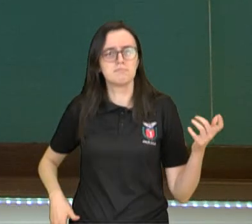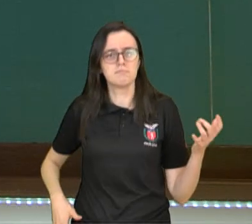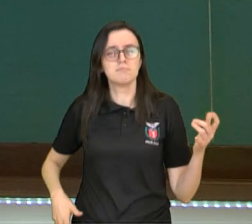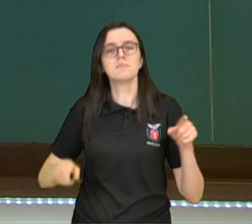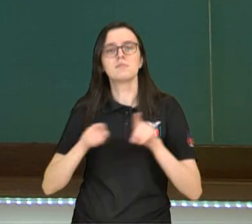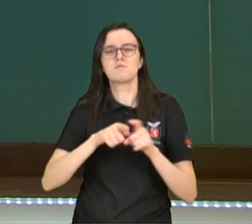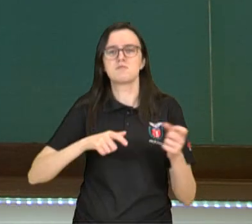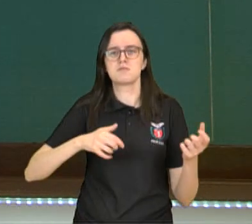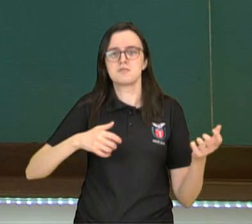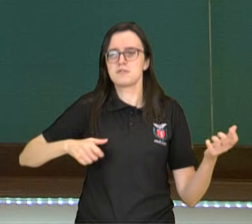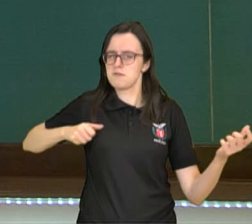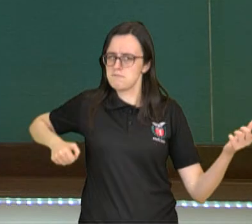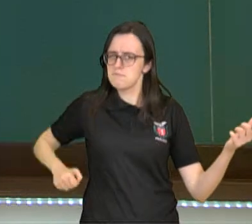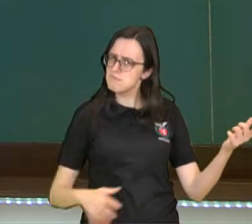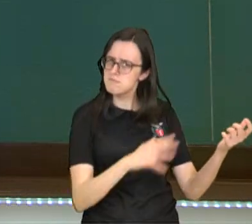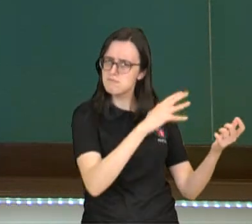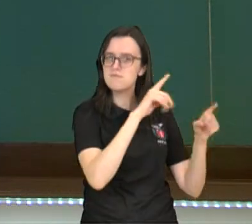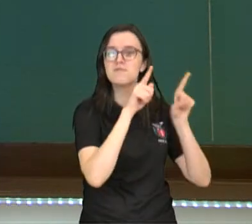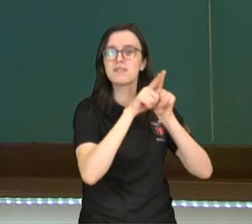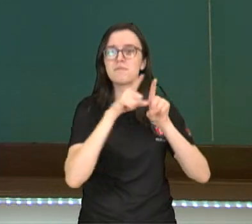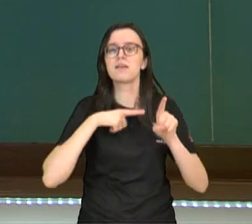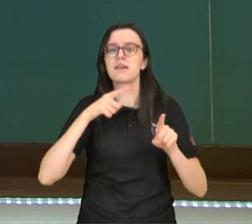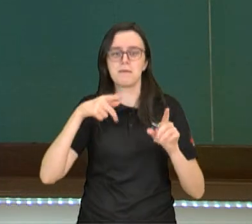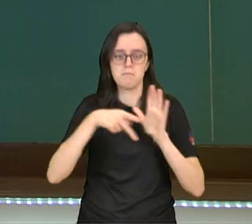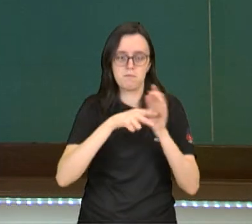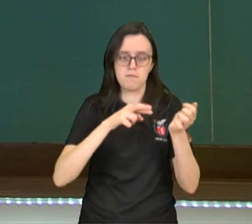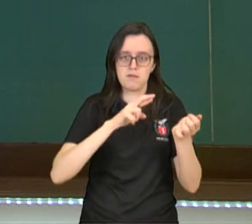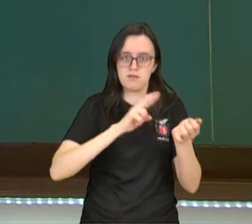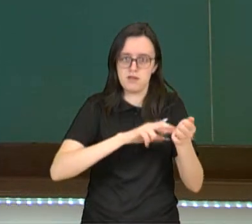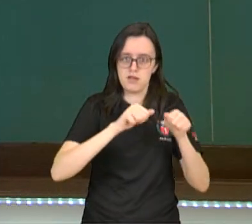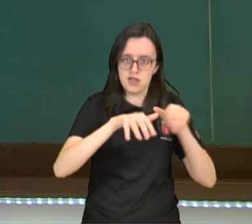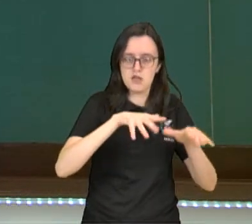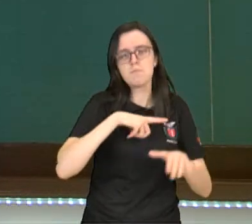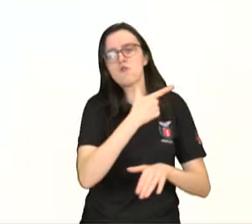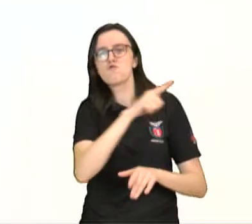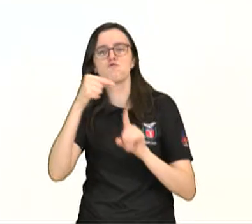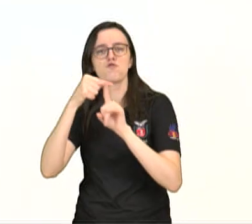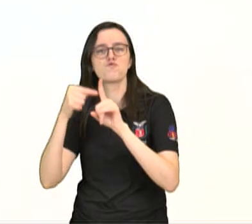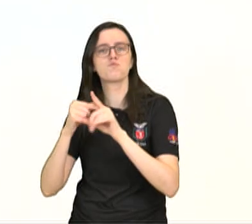guitarra, tanto a guitarra rítmica como a guitarra de sol.